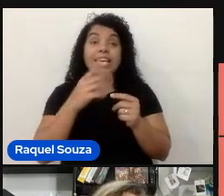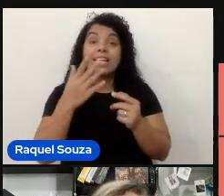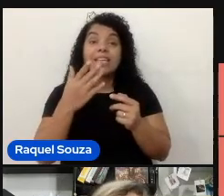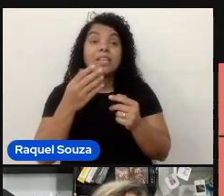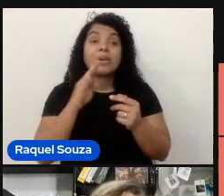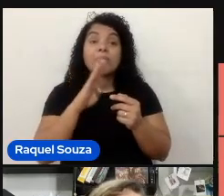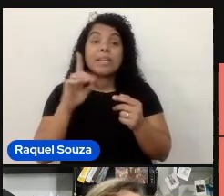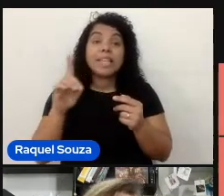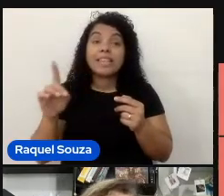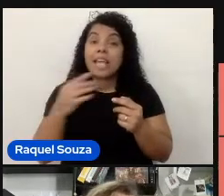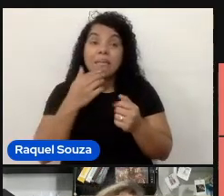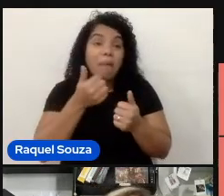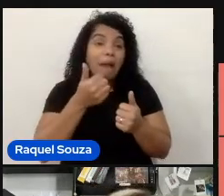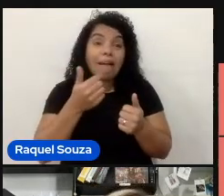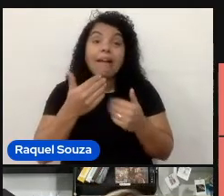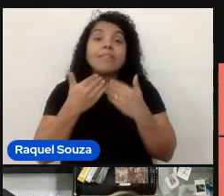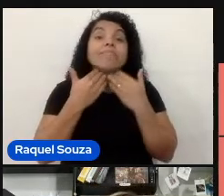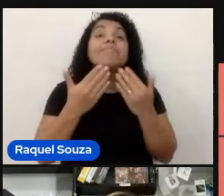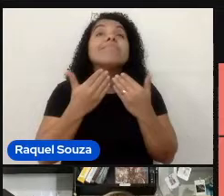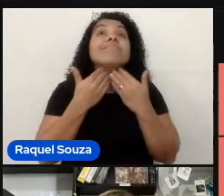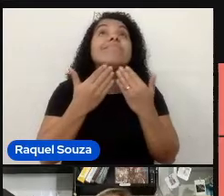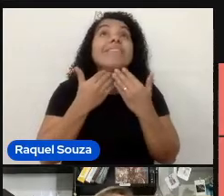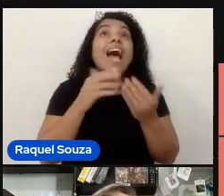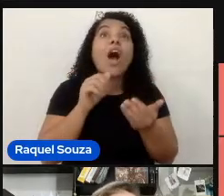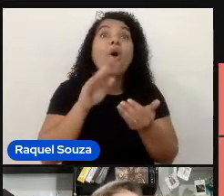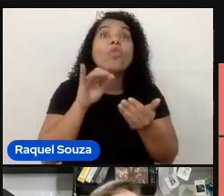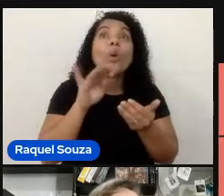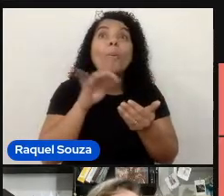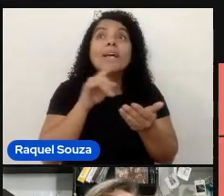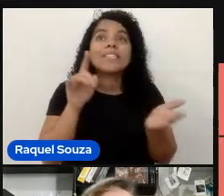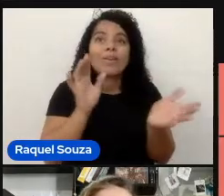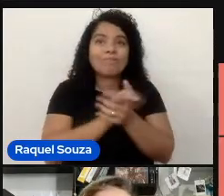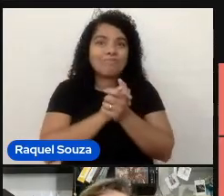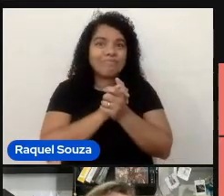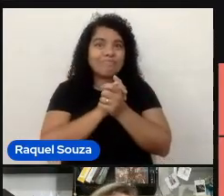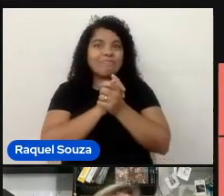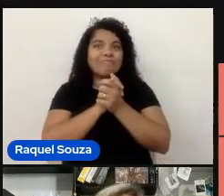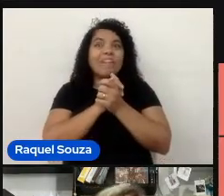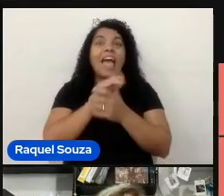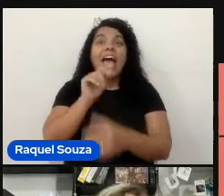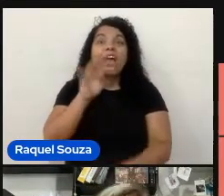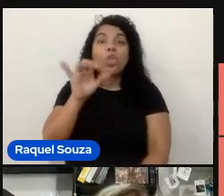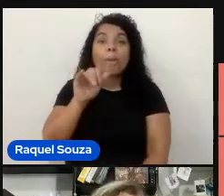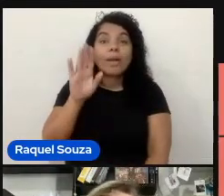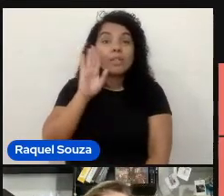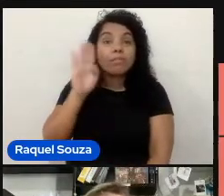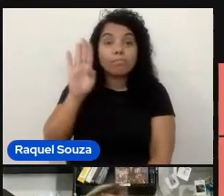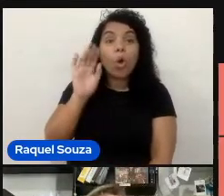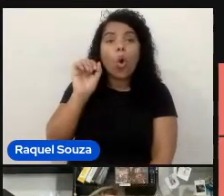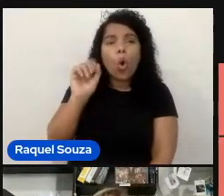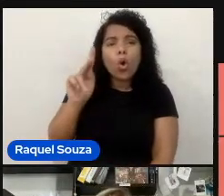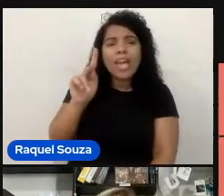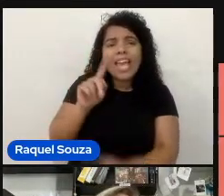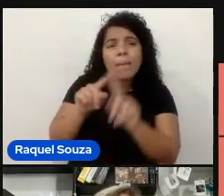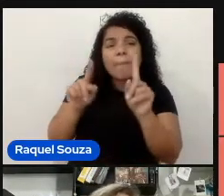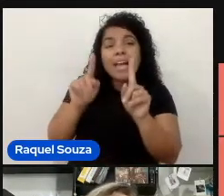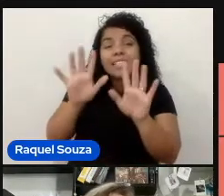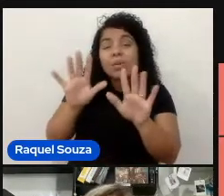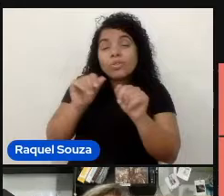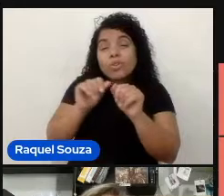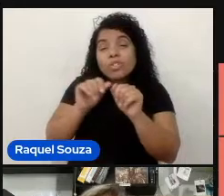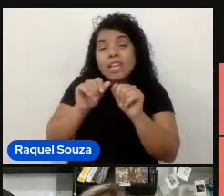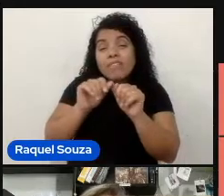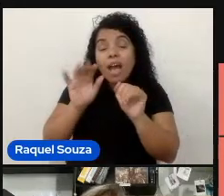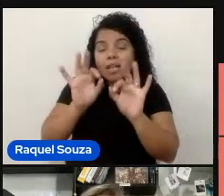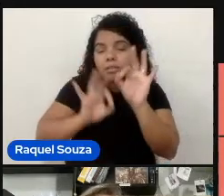gente fazer uma automação, né? A automação é primordial, sim, quando se realmente se faz uma